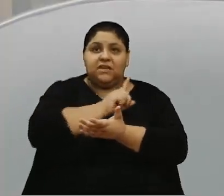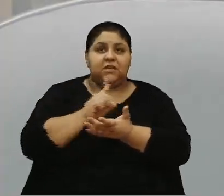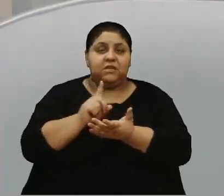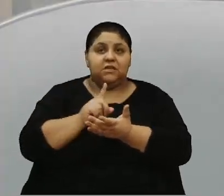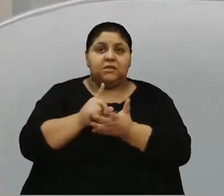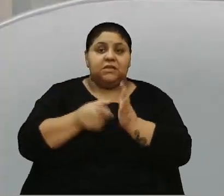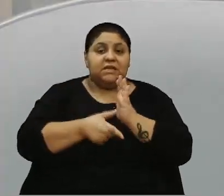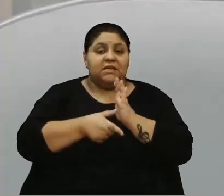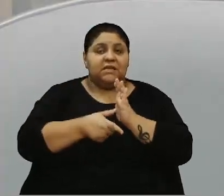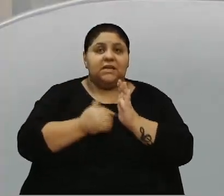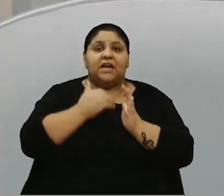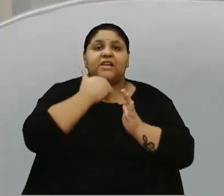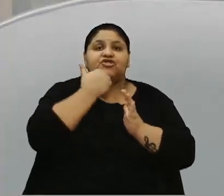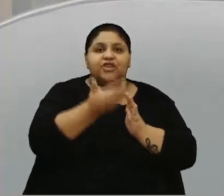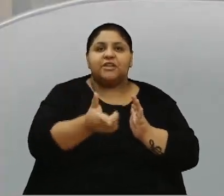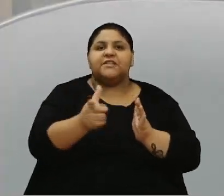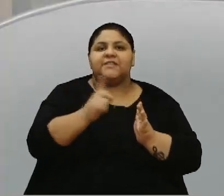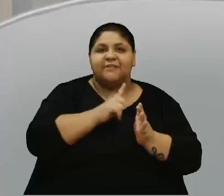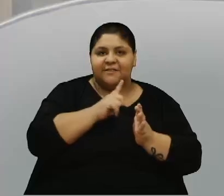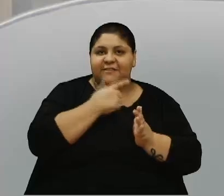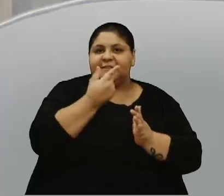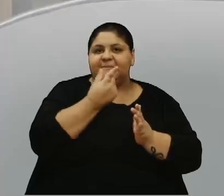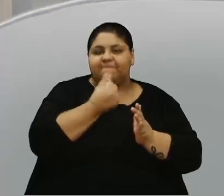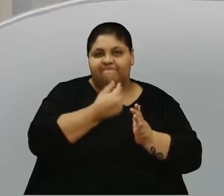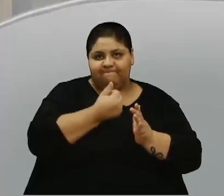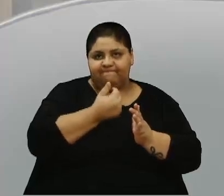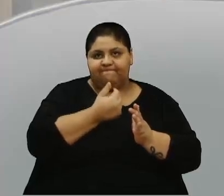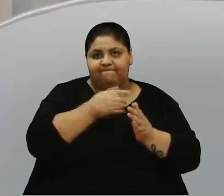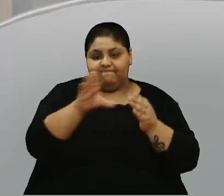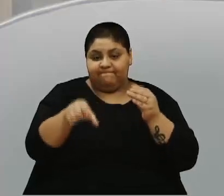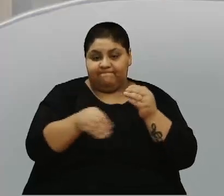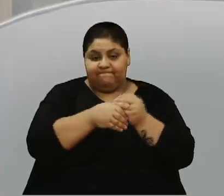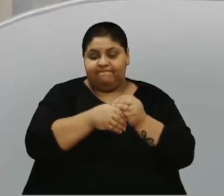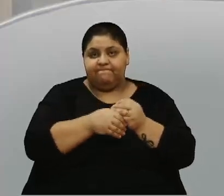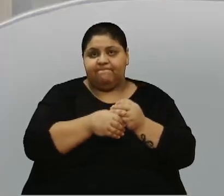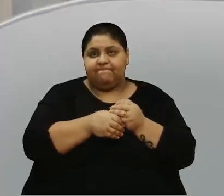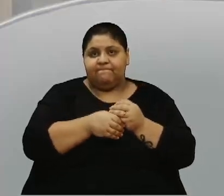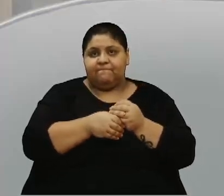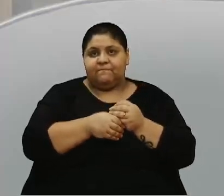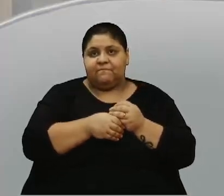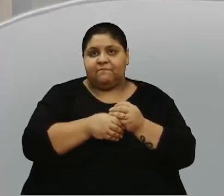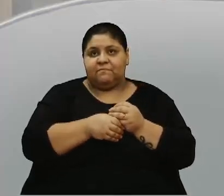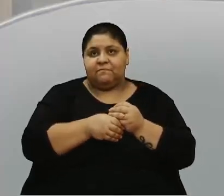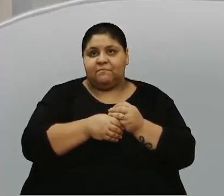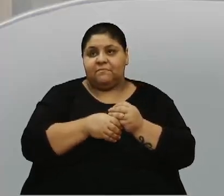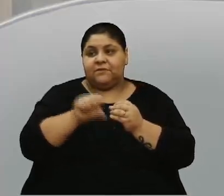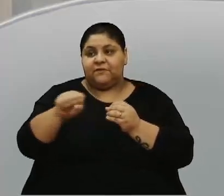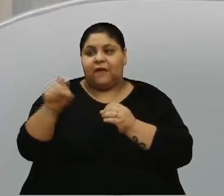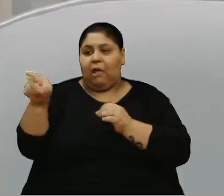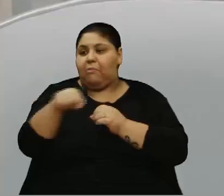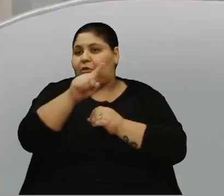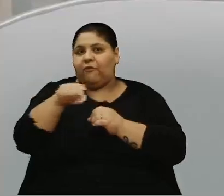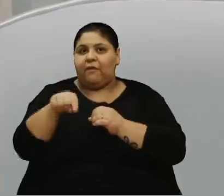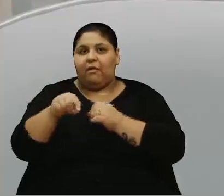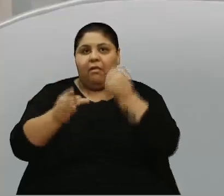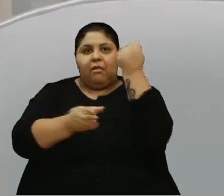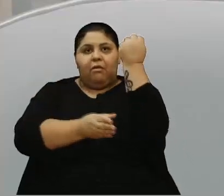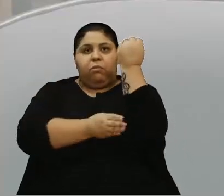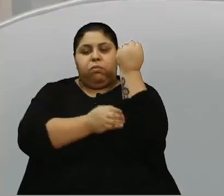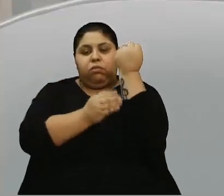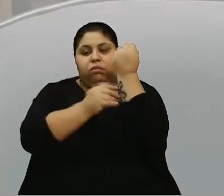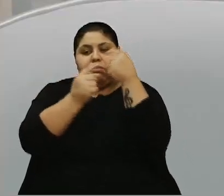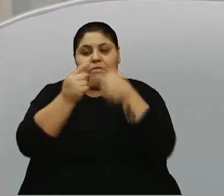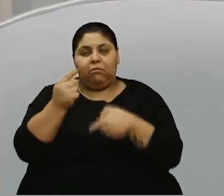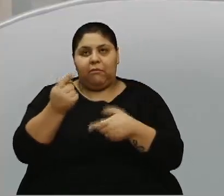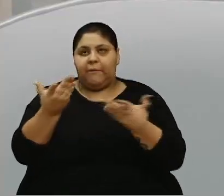adianta ter, né, os valores e recursos de emenda parlamentar se ela ficar emperrada burocraticamente. Ela tem que